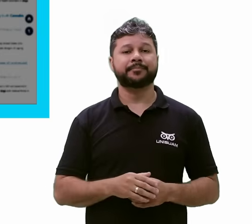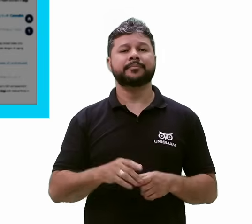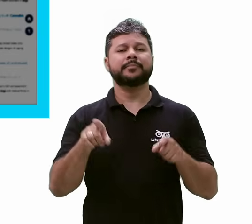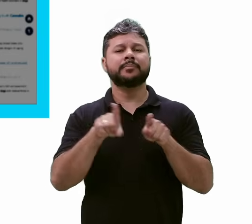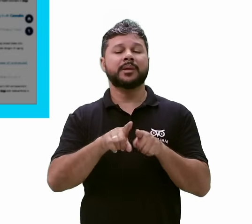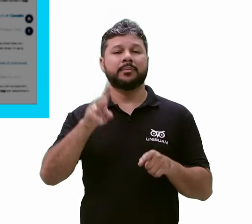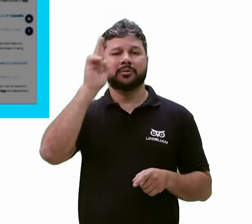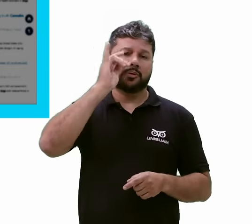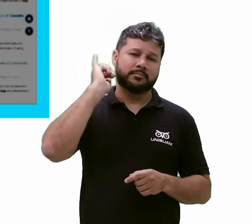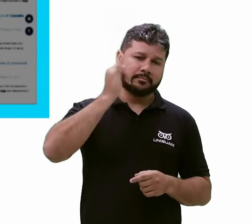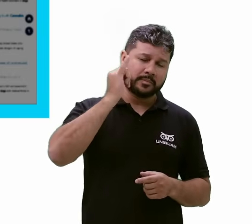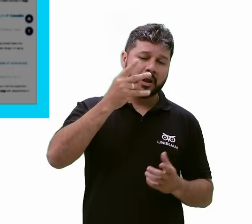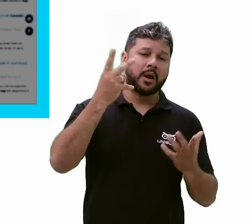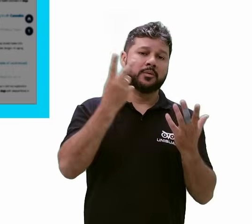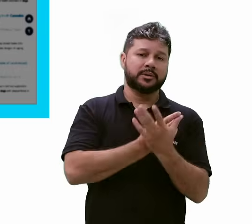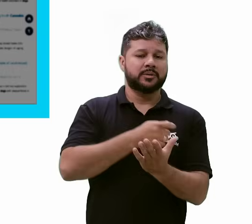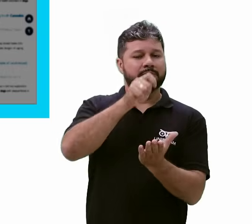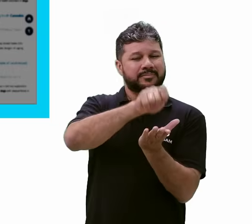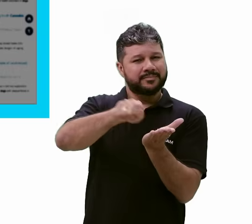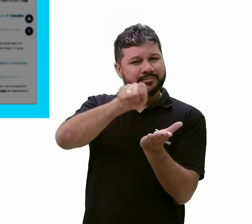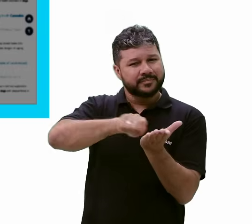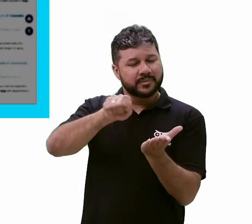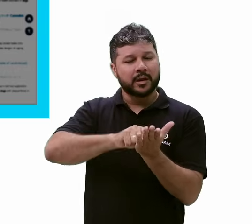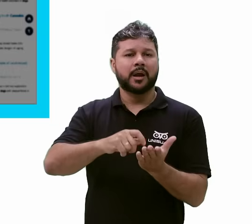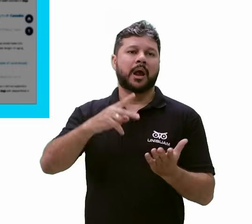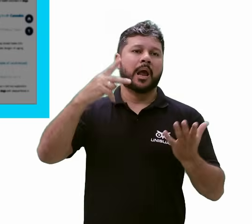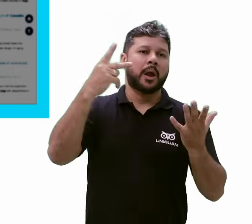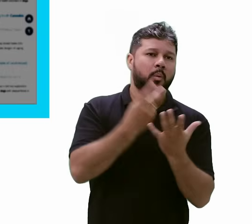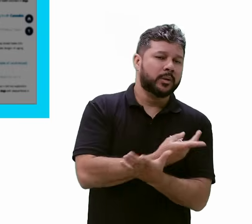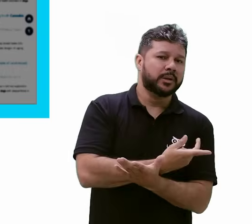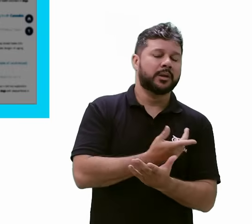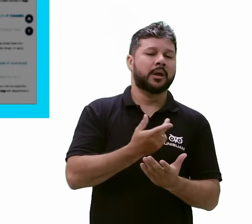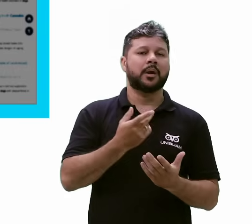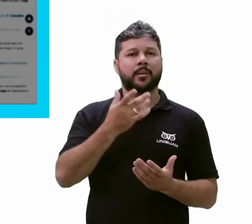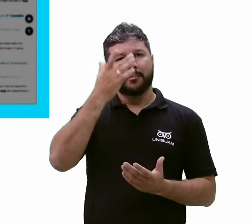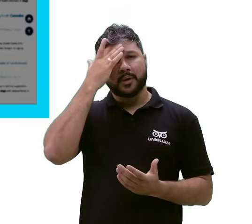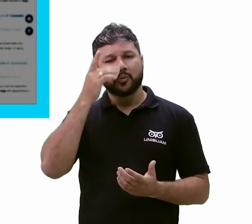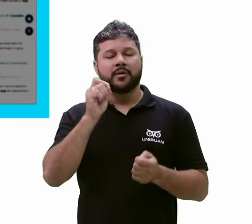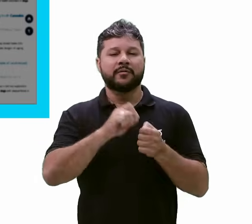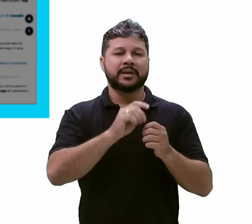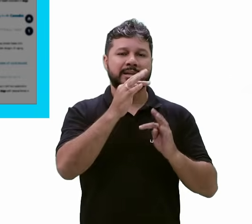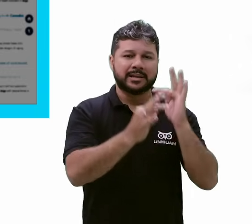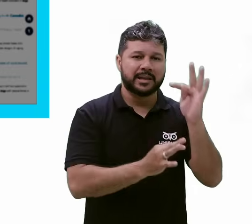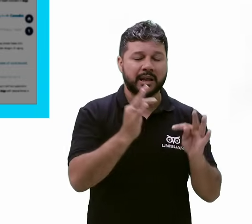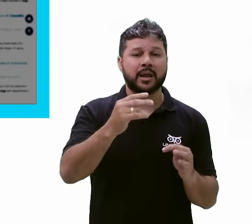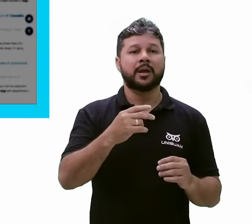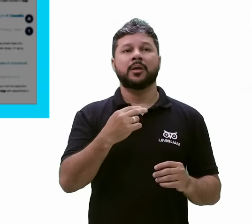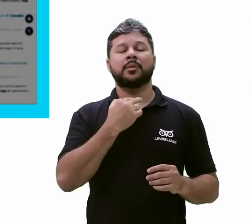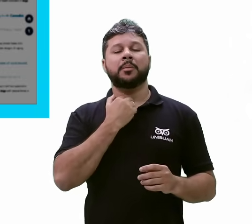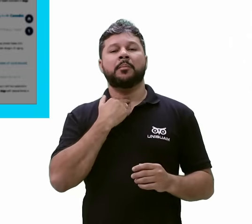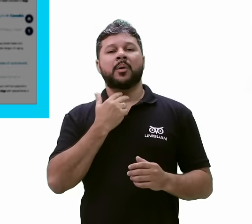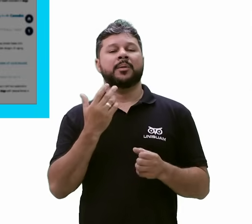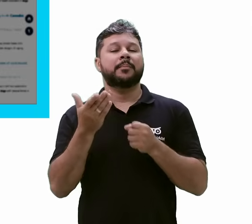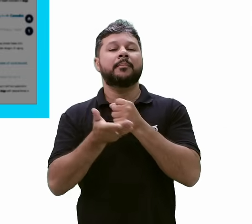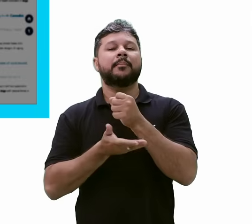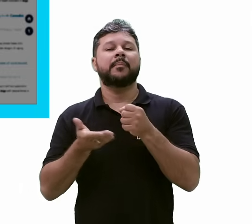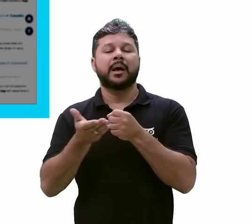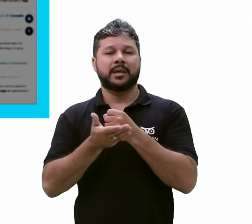a gente vai ter também os relatos clínicos, que são relatos de uma situação específica que a pessoa foi lá e tratou. Você não pode